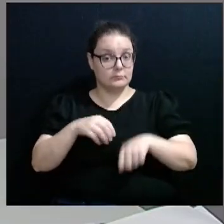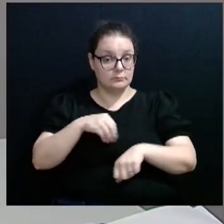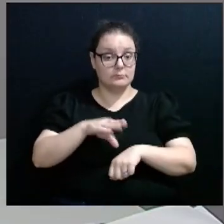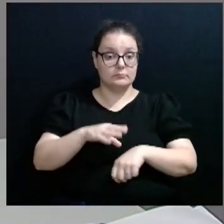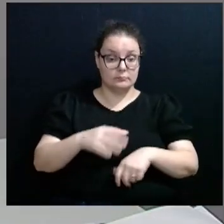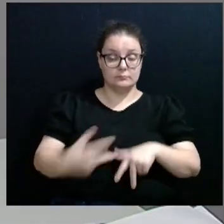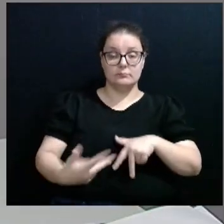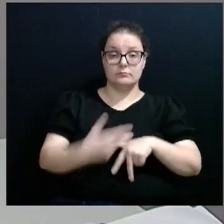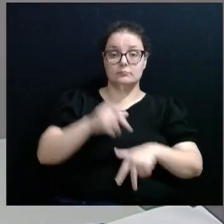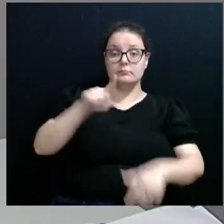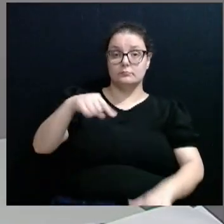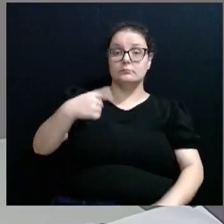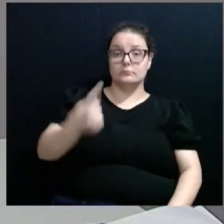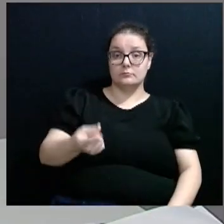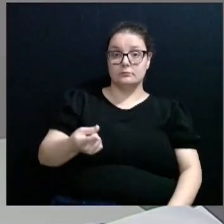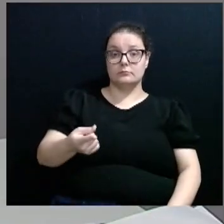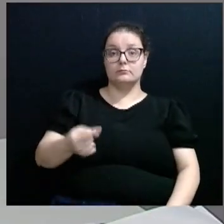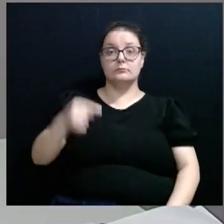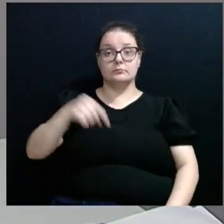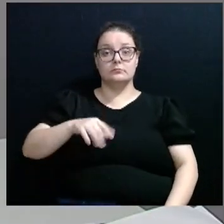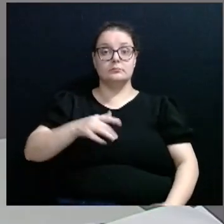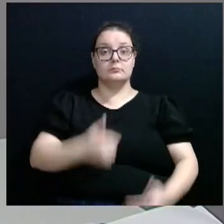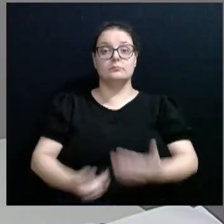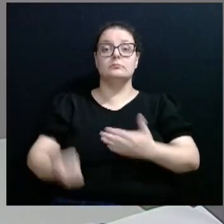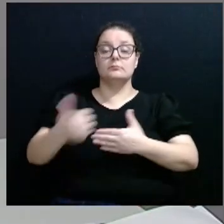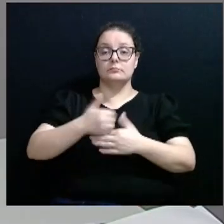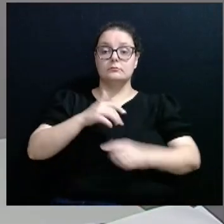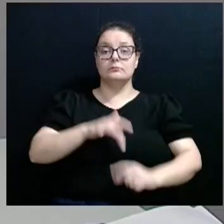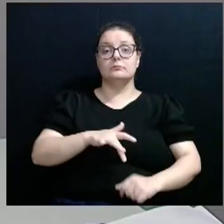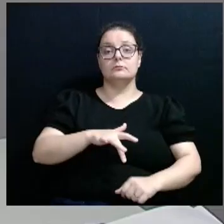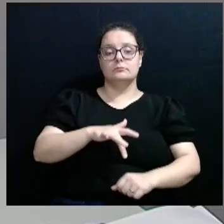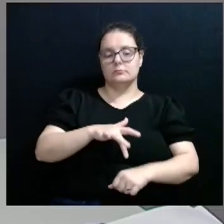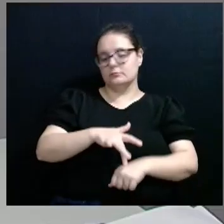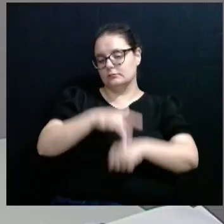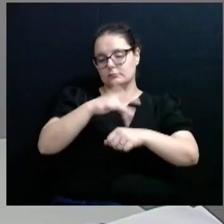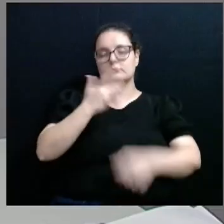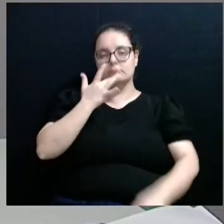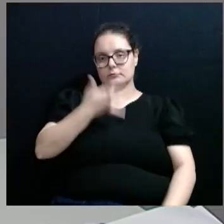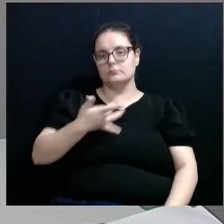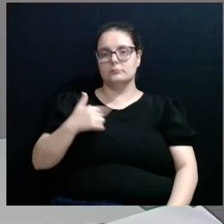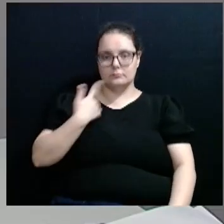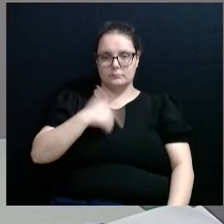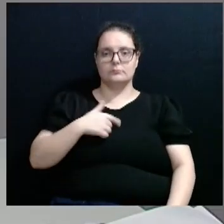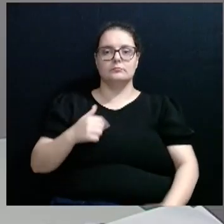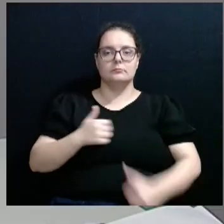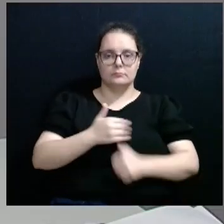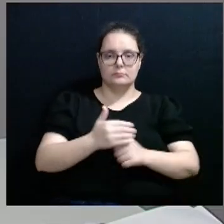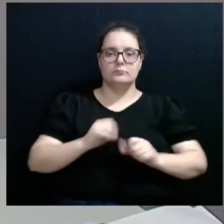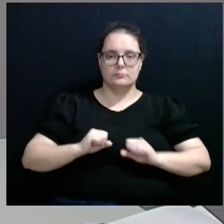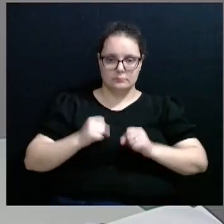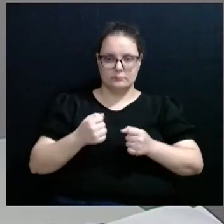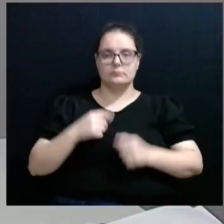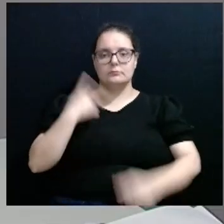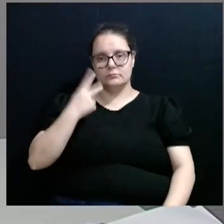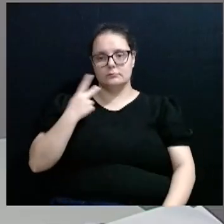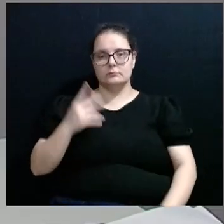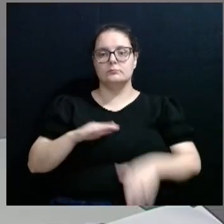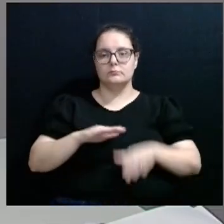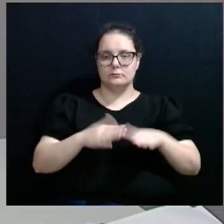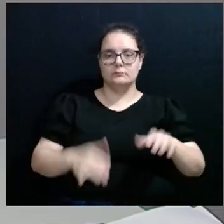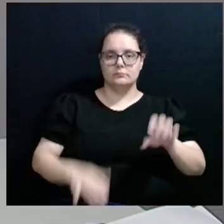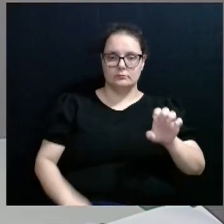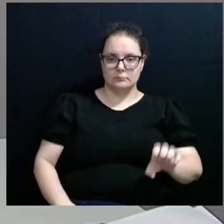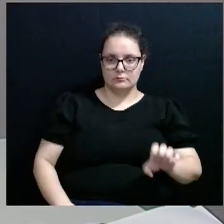Então, essa foi uma das prioridades do nosso mandato, tentar buscar esforços em conjunto com os vereadores da bancada de oposição para que a gente